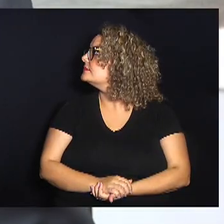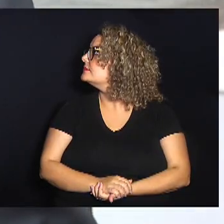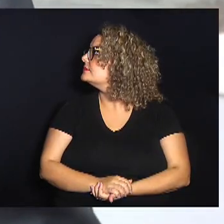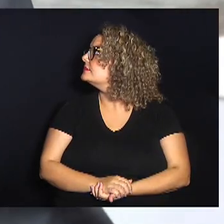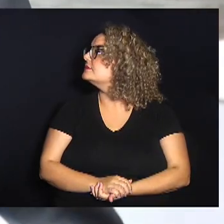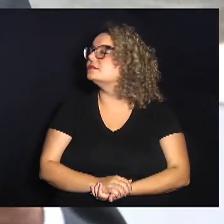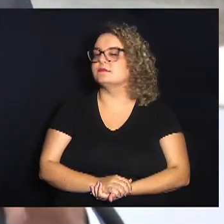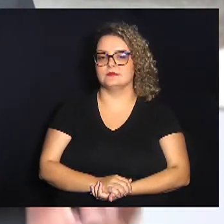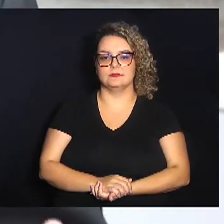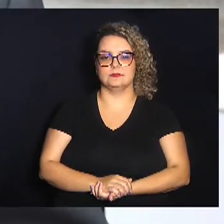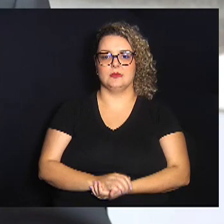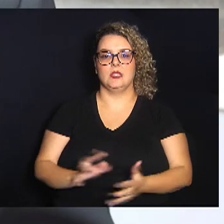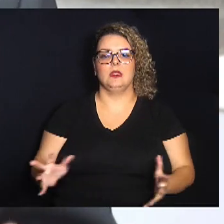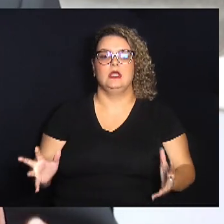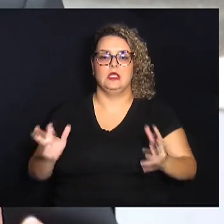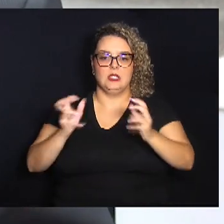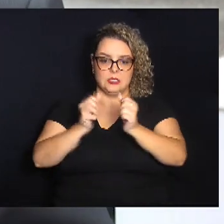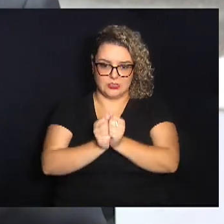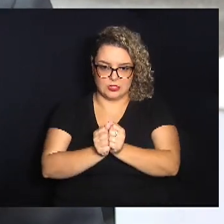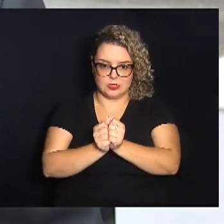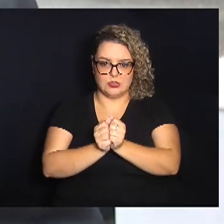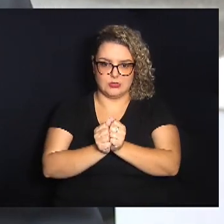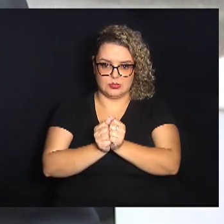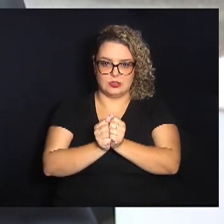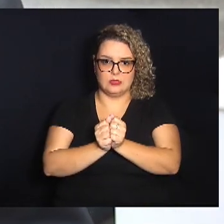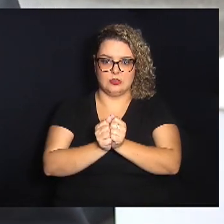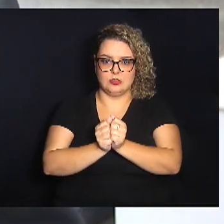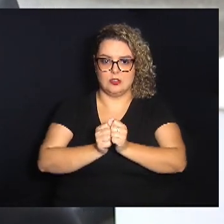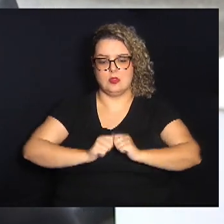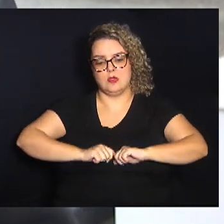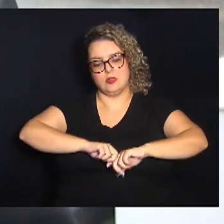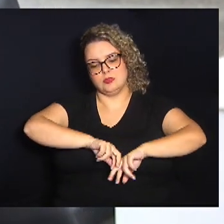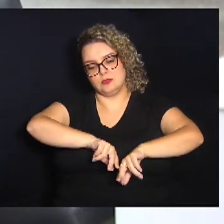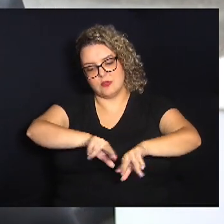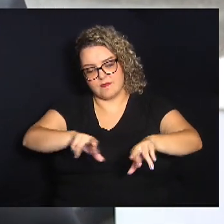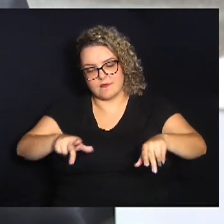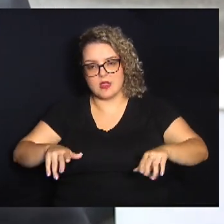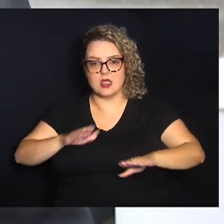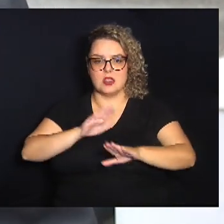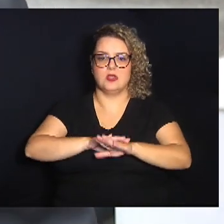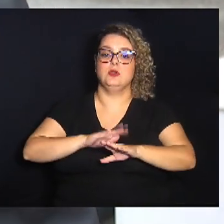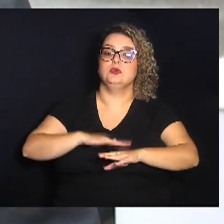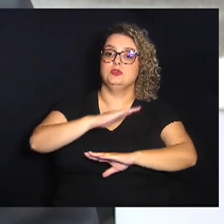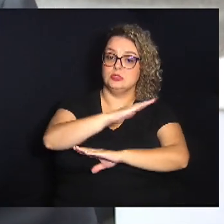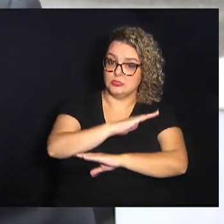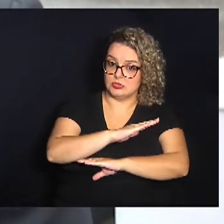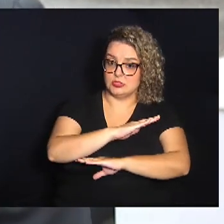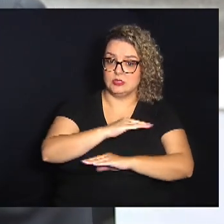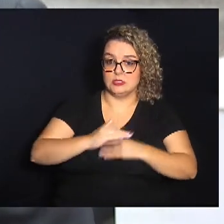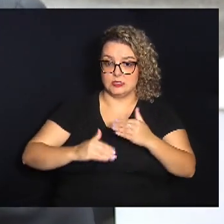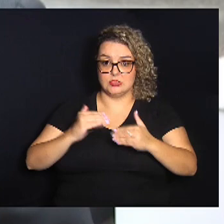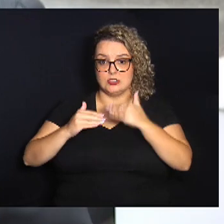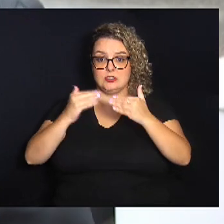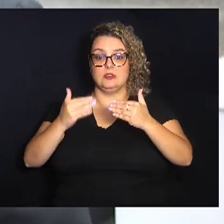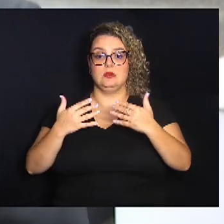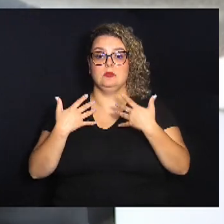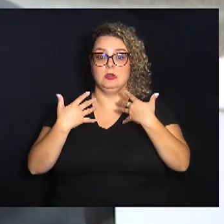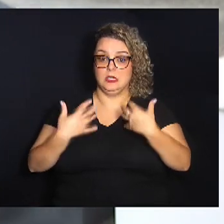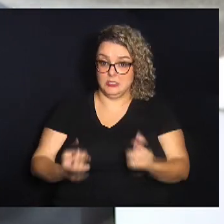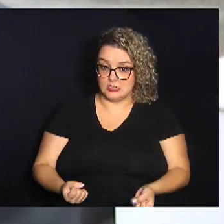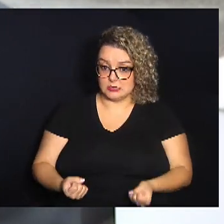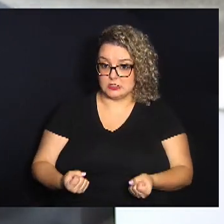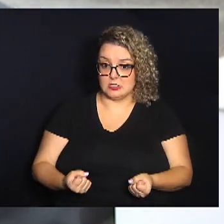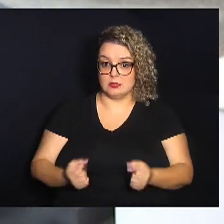Ele reúne sobre um guarda-chuva todas as ações que a Câmara desenvolve para receber as escolas que